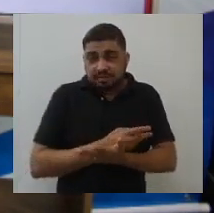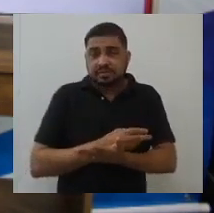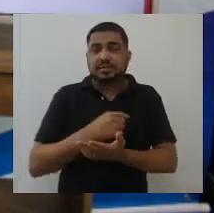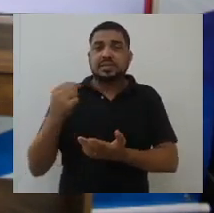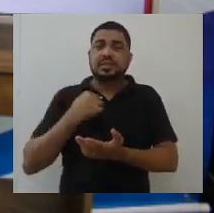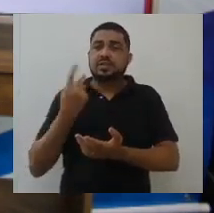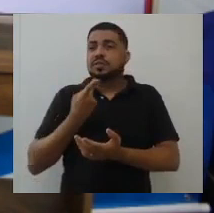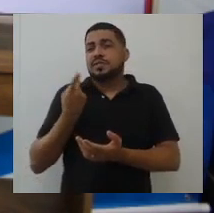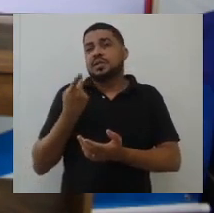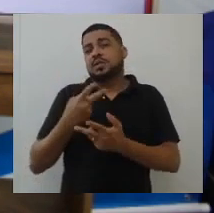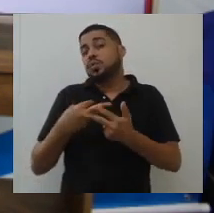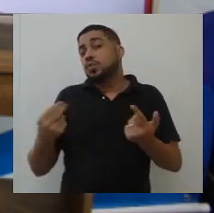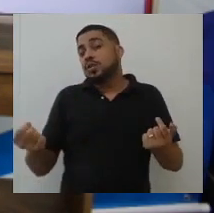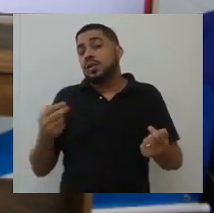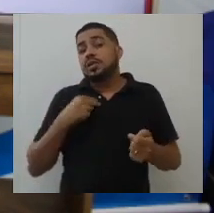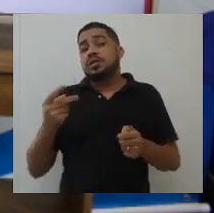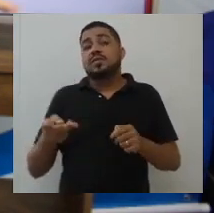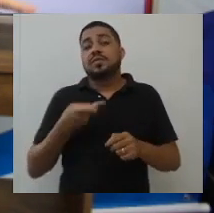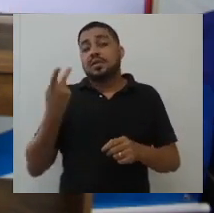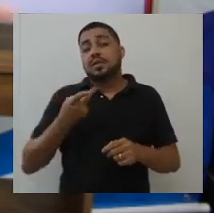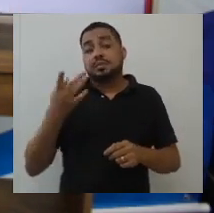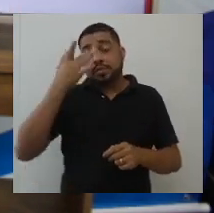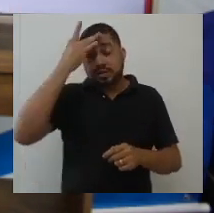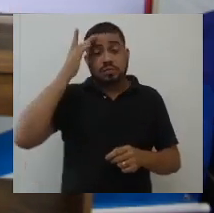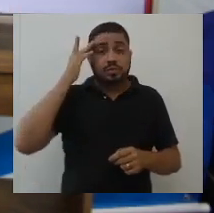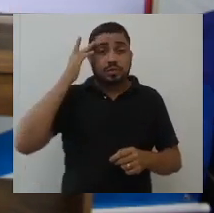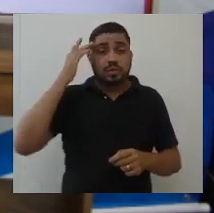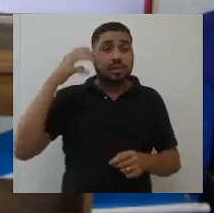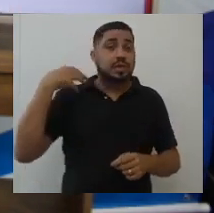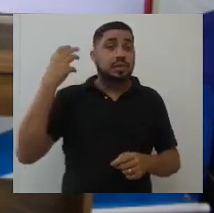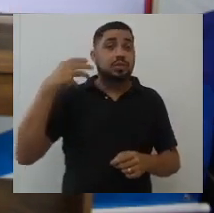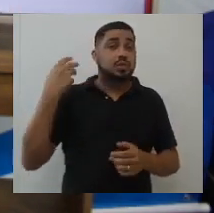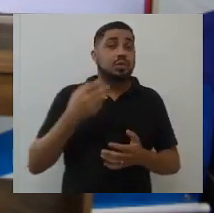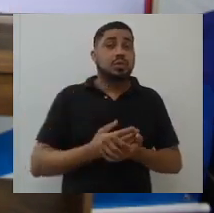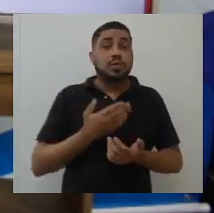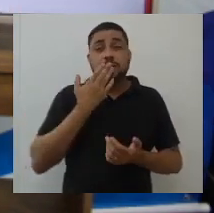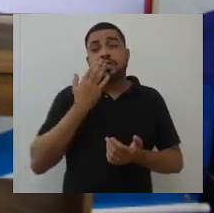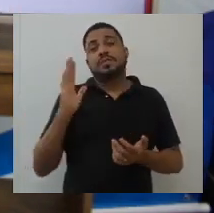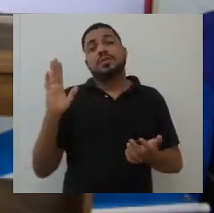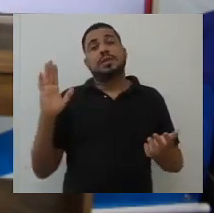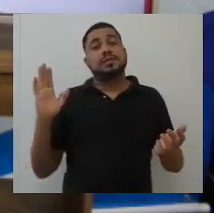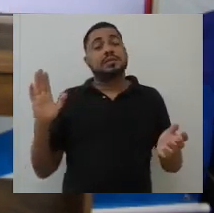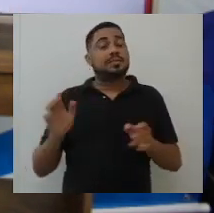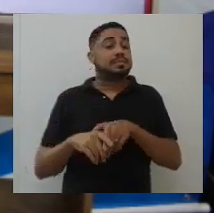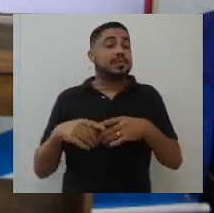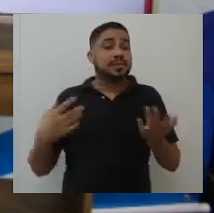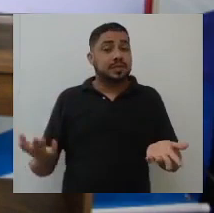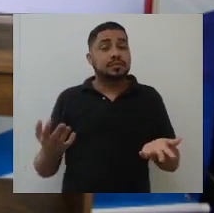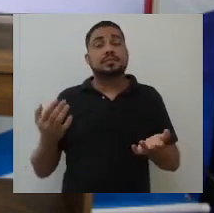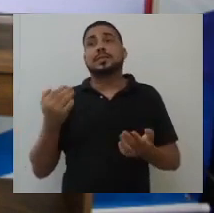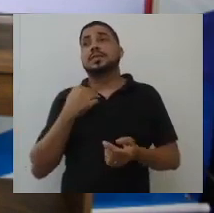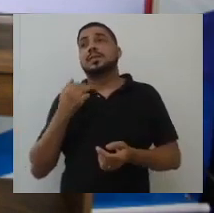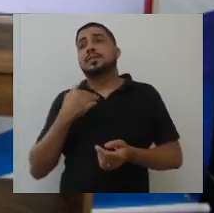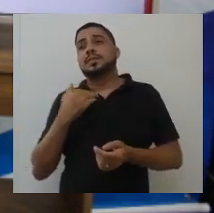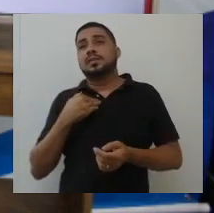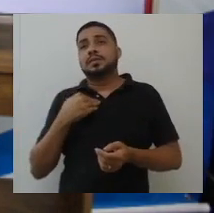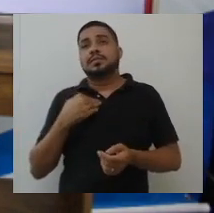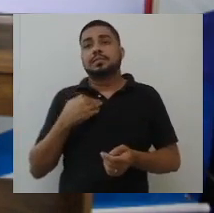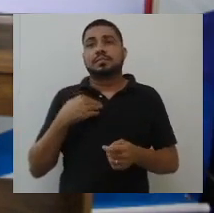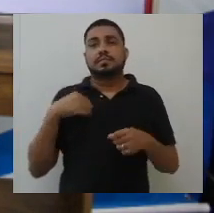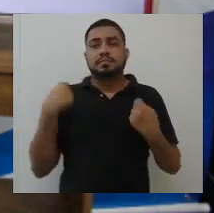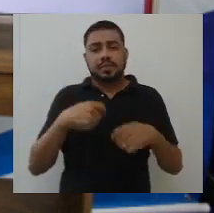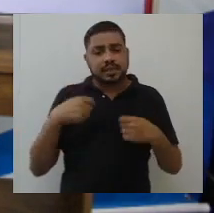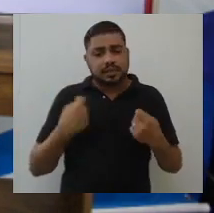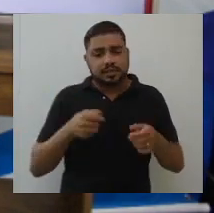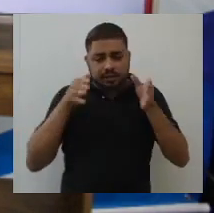coisas, estou falando de pessoas, cantor favorito, né? Então, eu preciso me atentar a